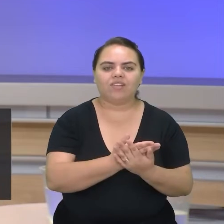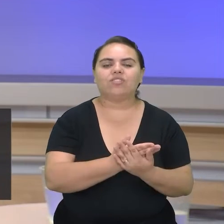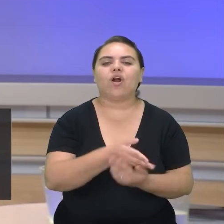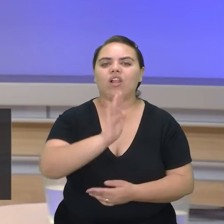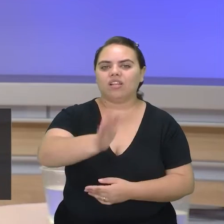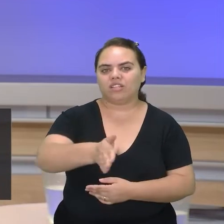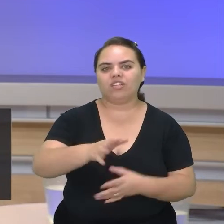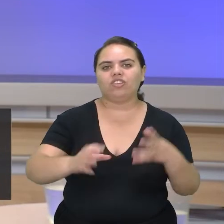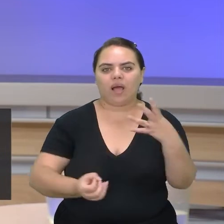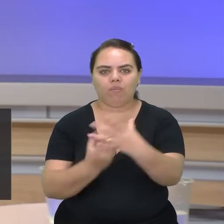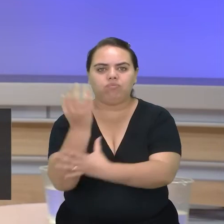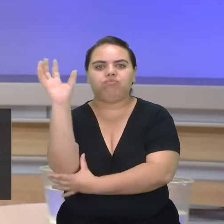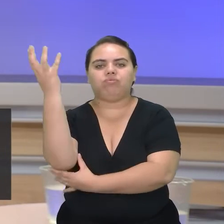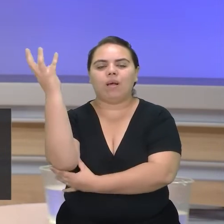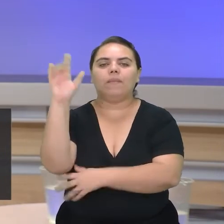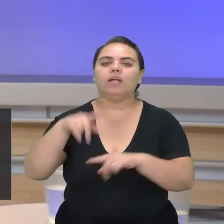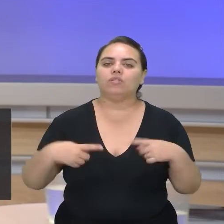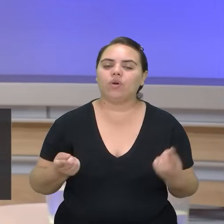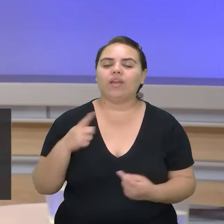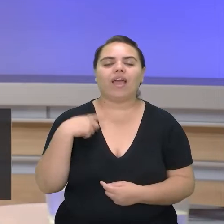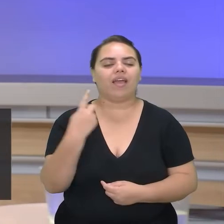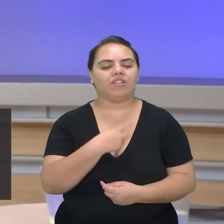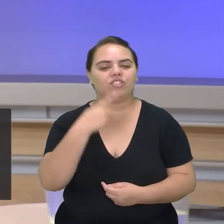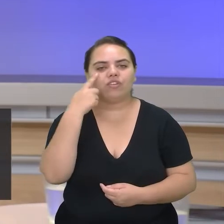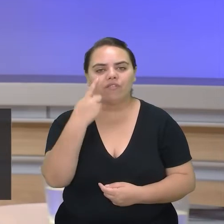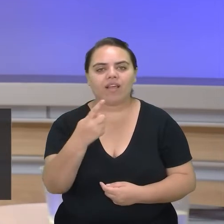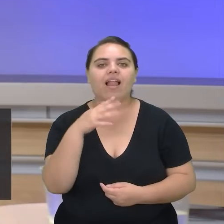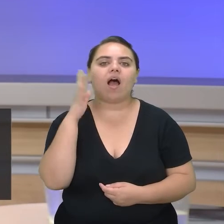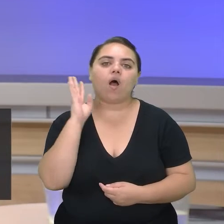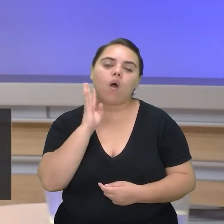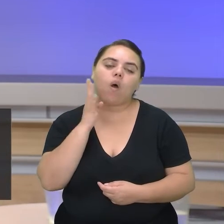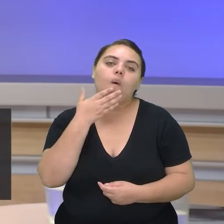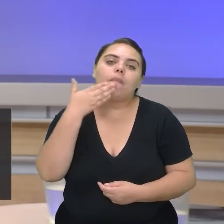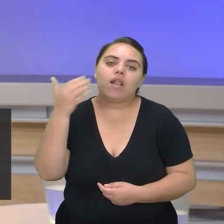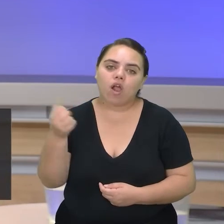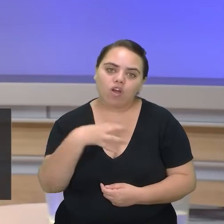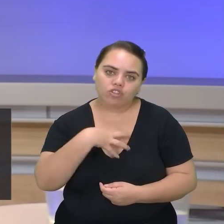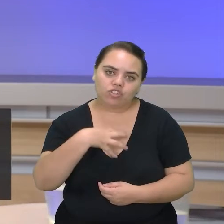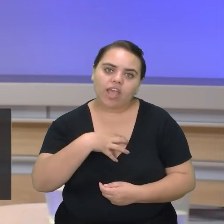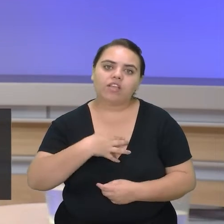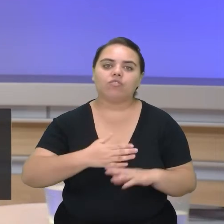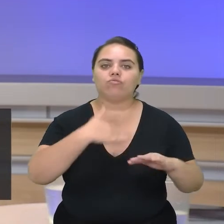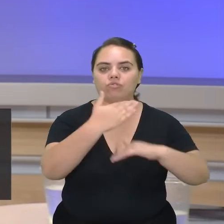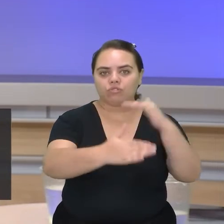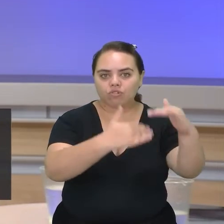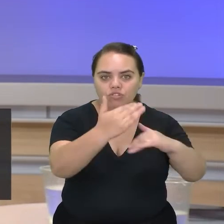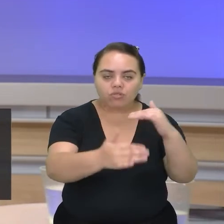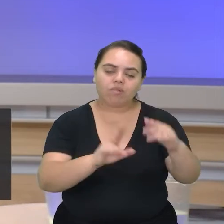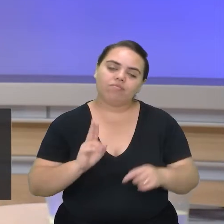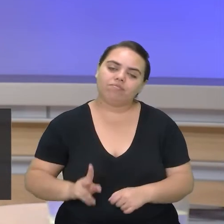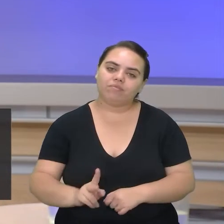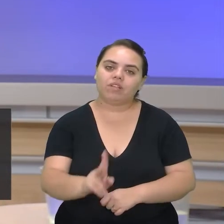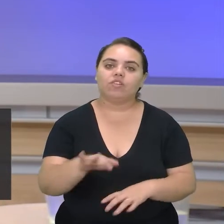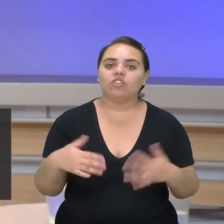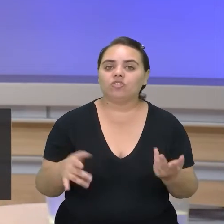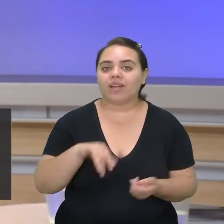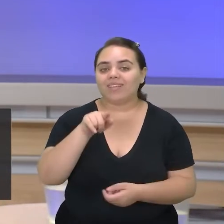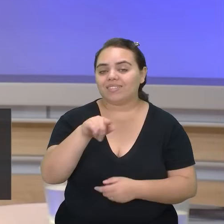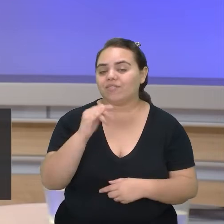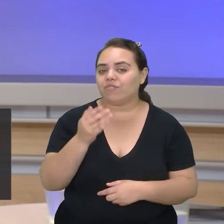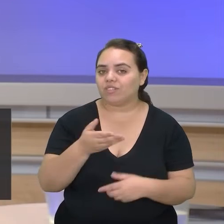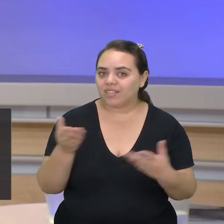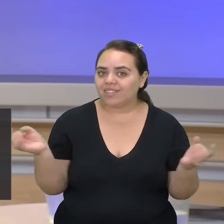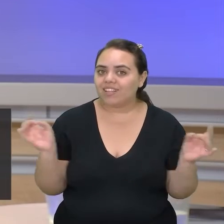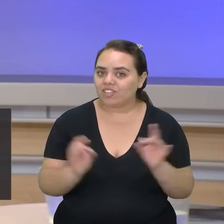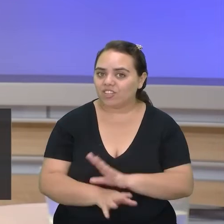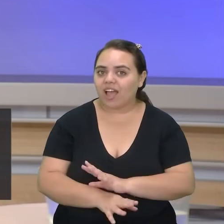plantou. E aí, então, a gente vê a melhor forma de encaminhar, né, mais adiante. E se vocês